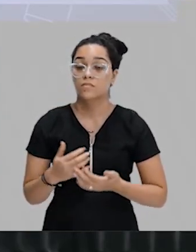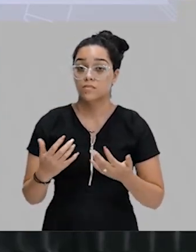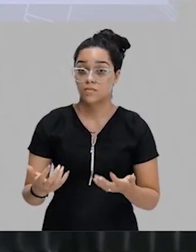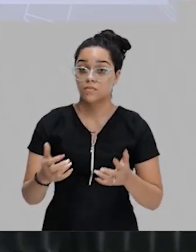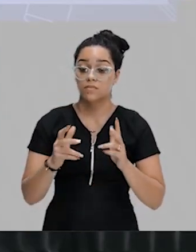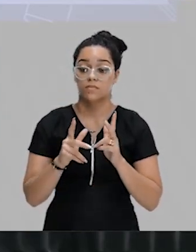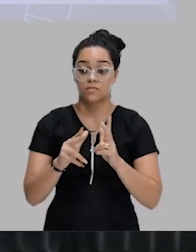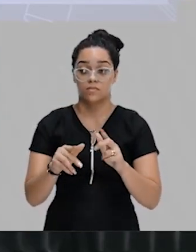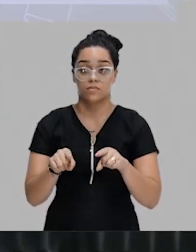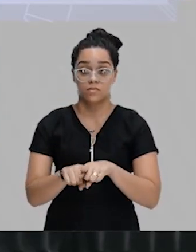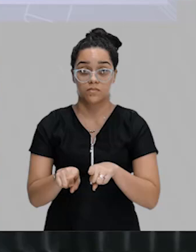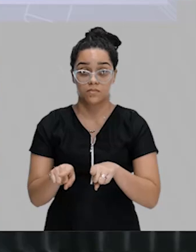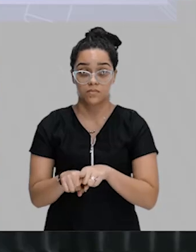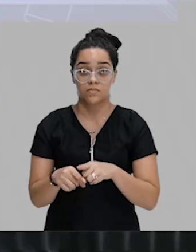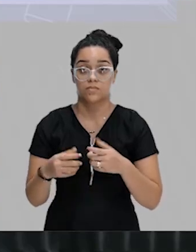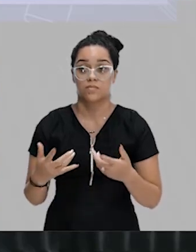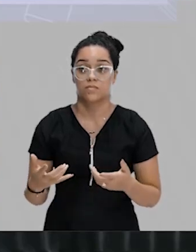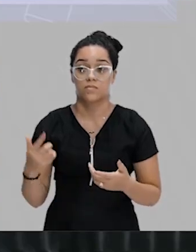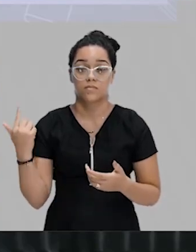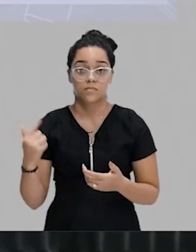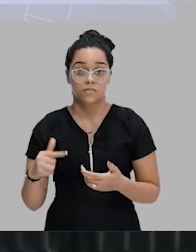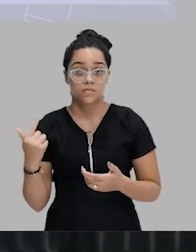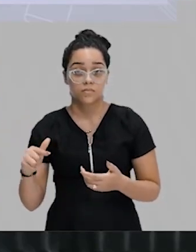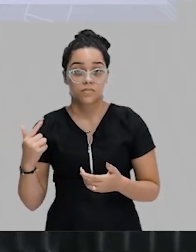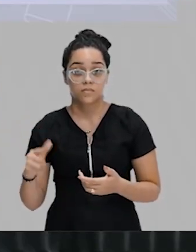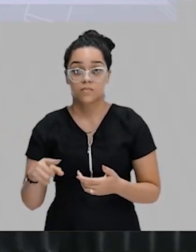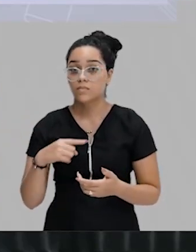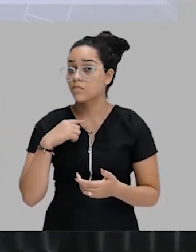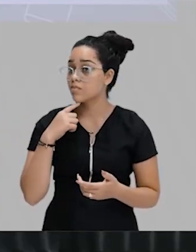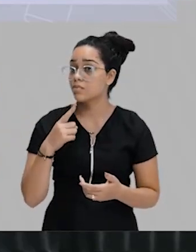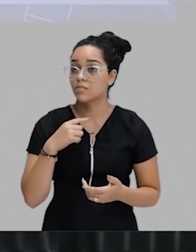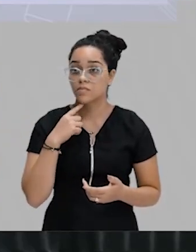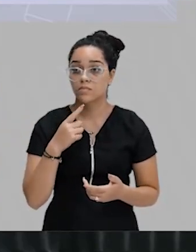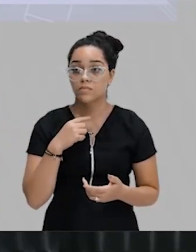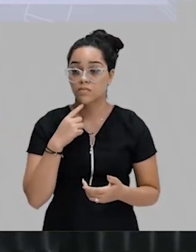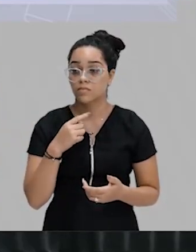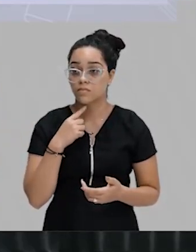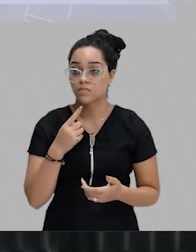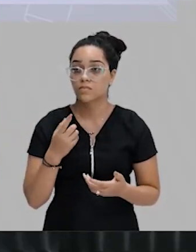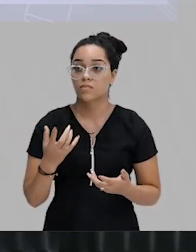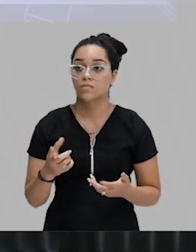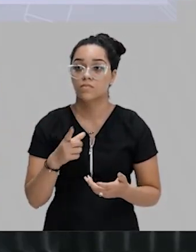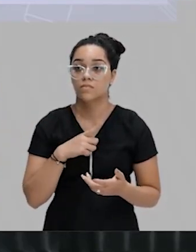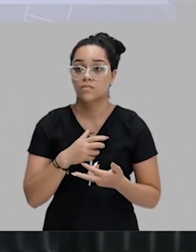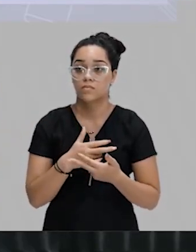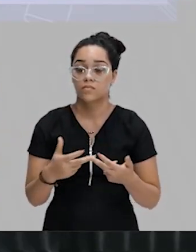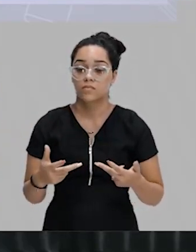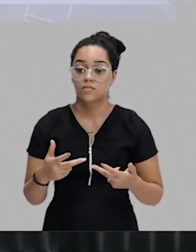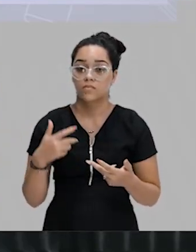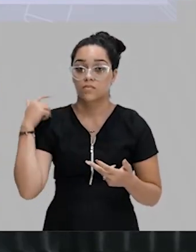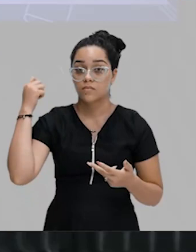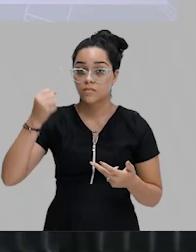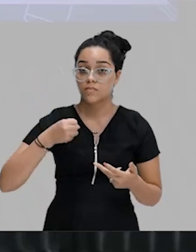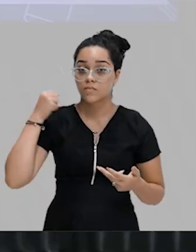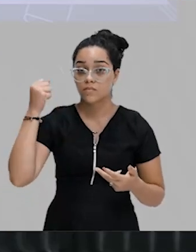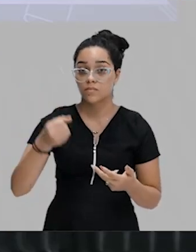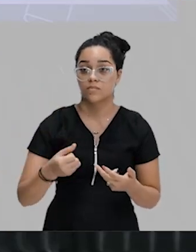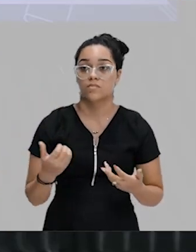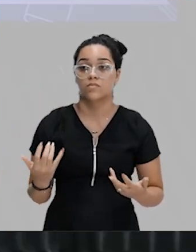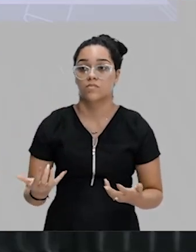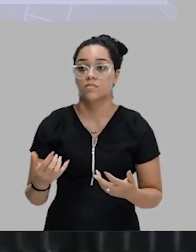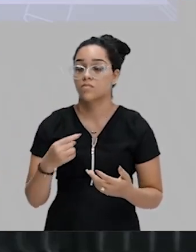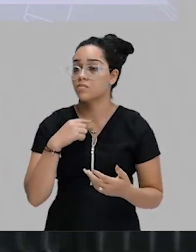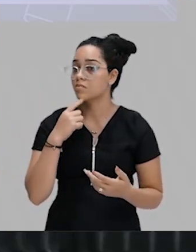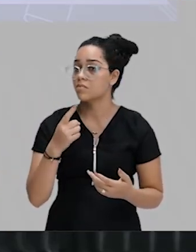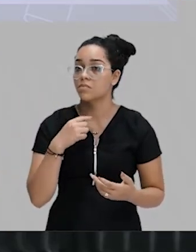mesmo tempo que a nobreza ela não está conseguindo reprimir as revoltas camponesas. A nobreza